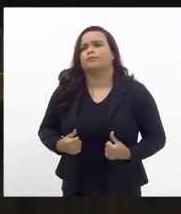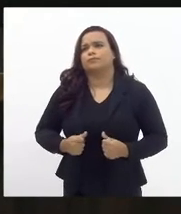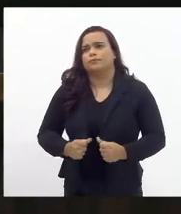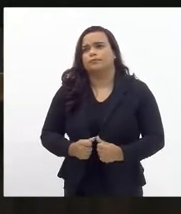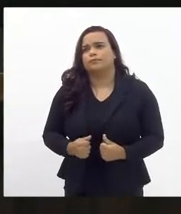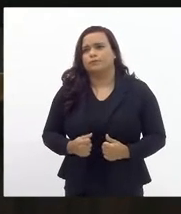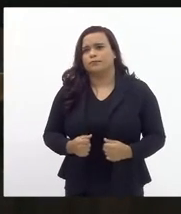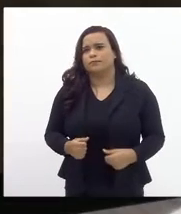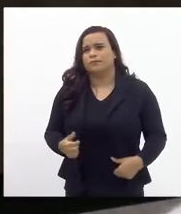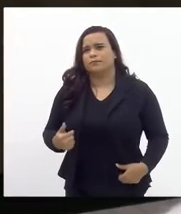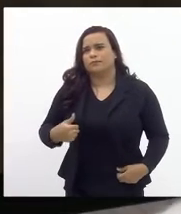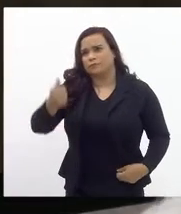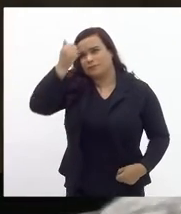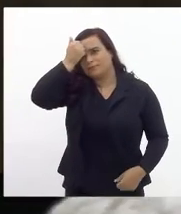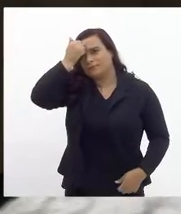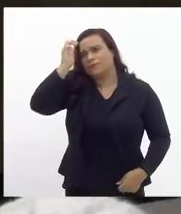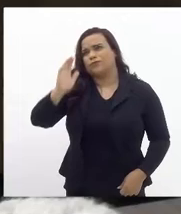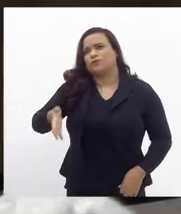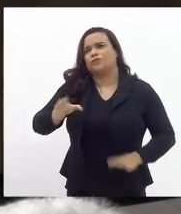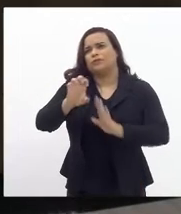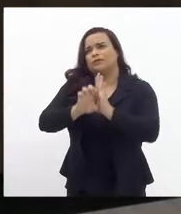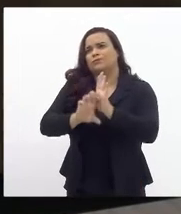estou até arrependido da emenda. Viu?